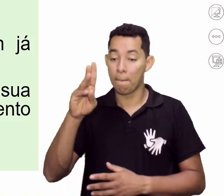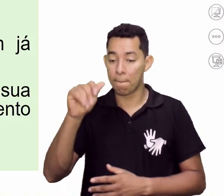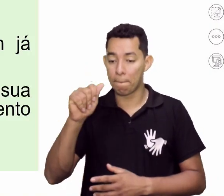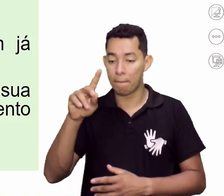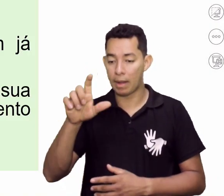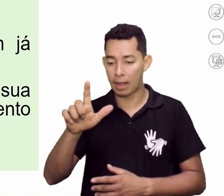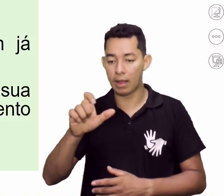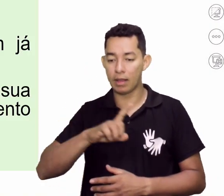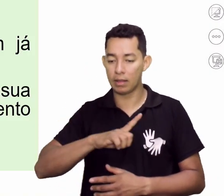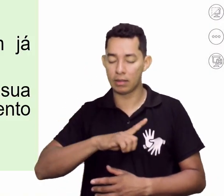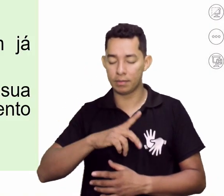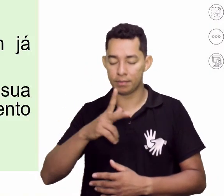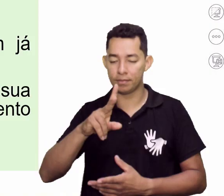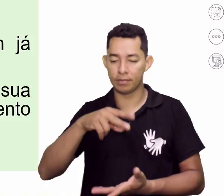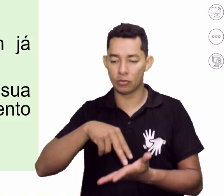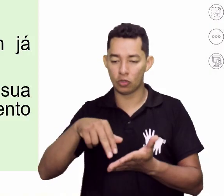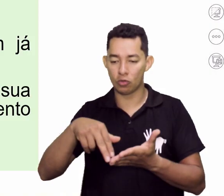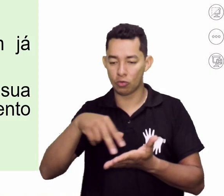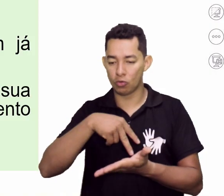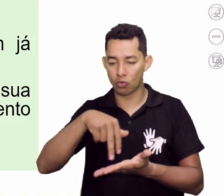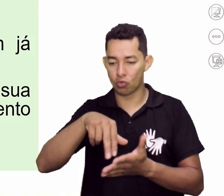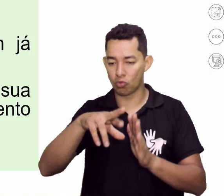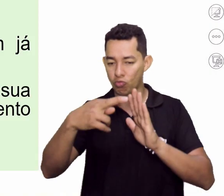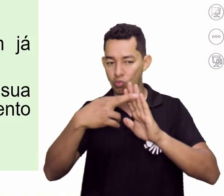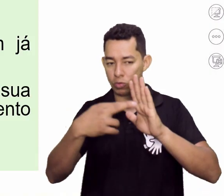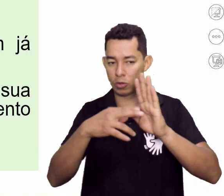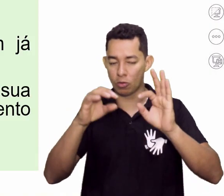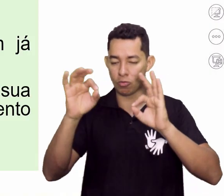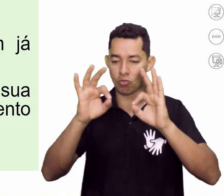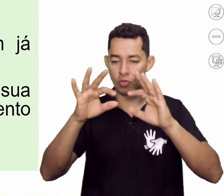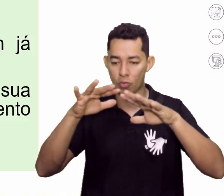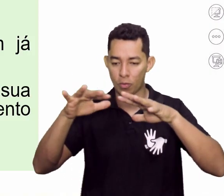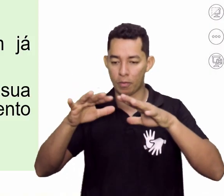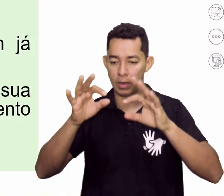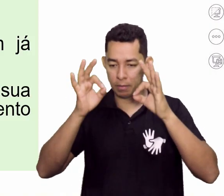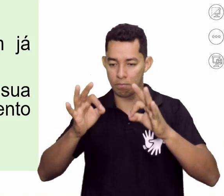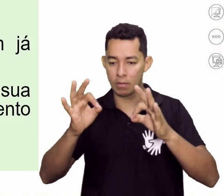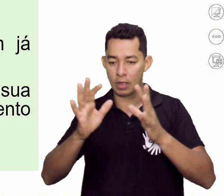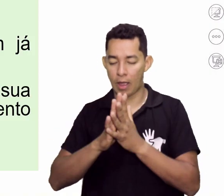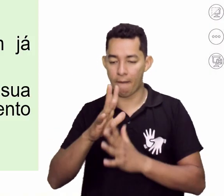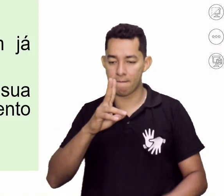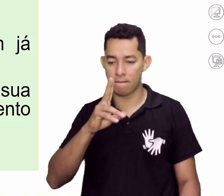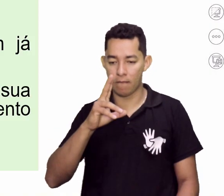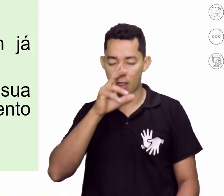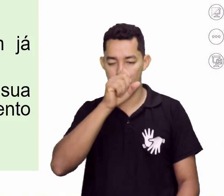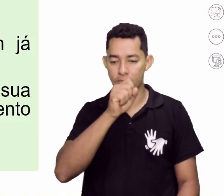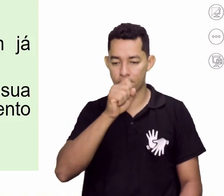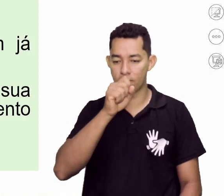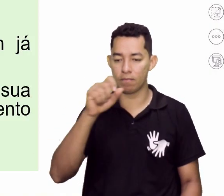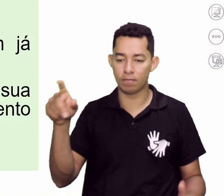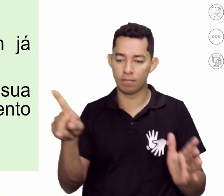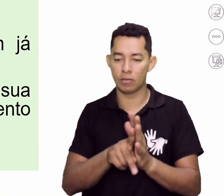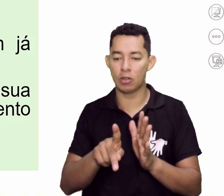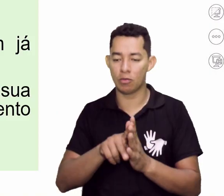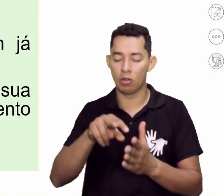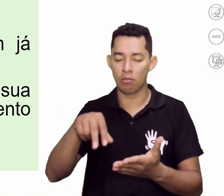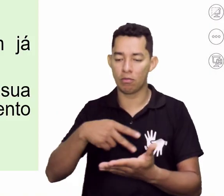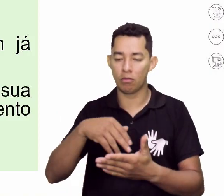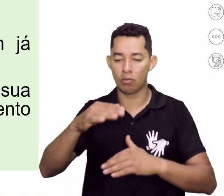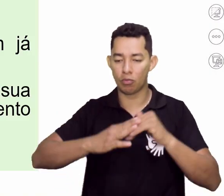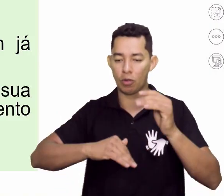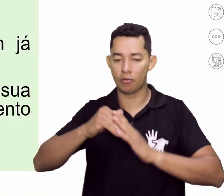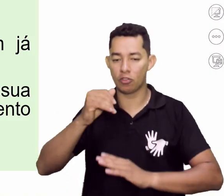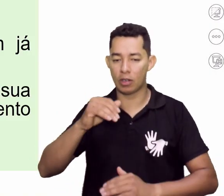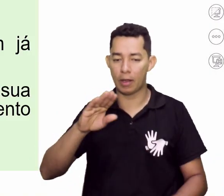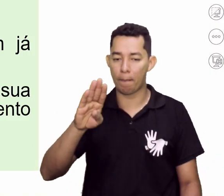regras rígidas, né, dos movimentos, né, a força dos bailarinos. A